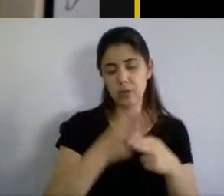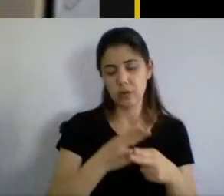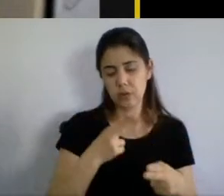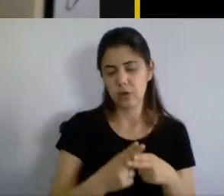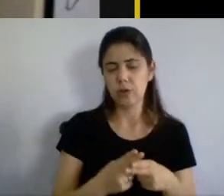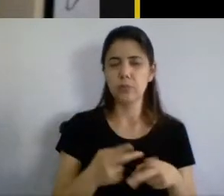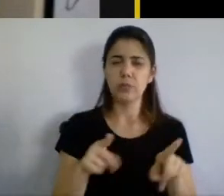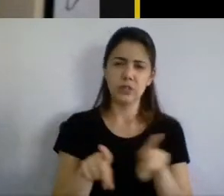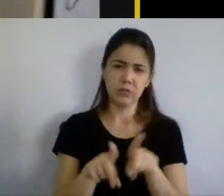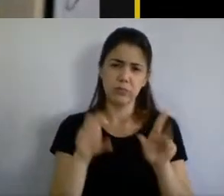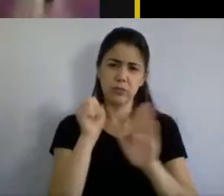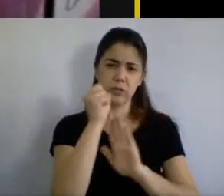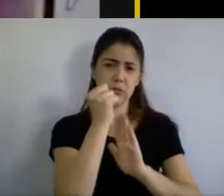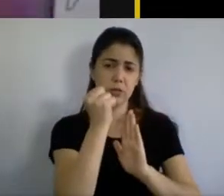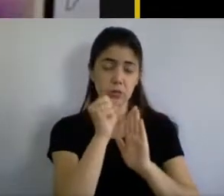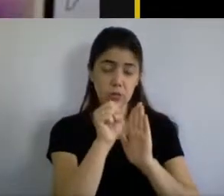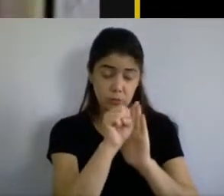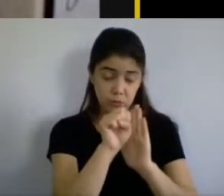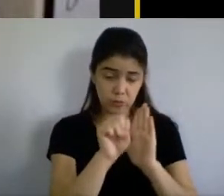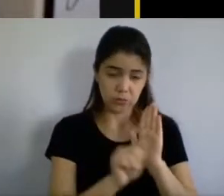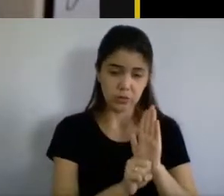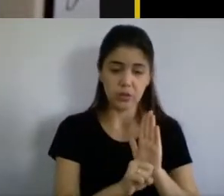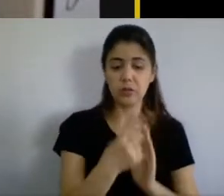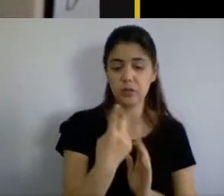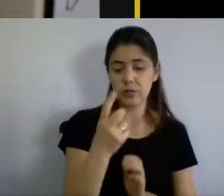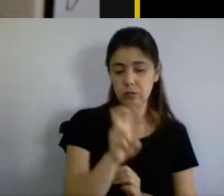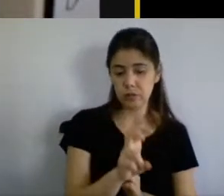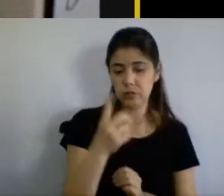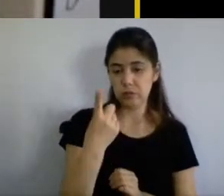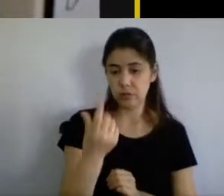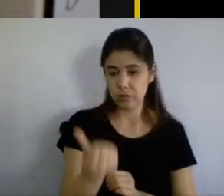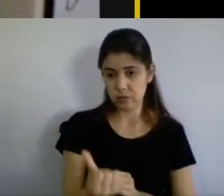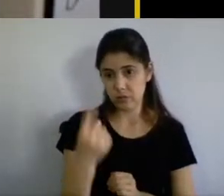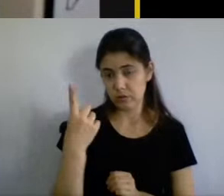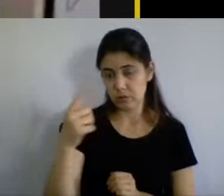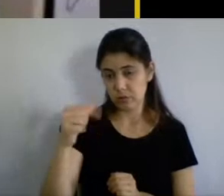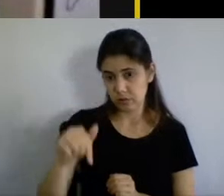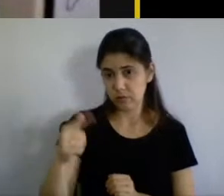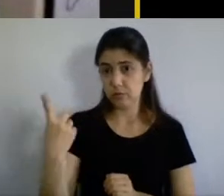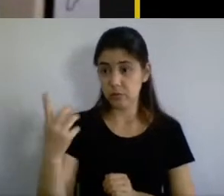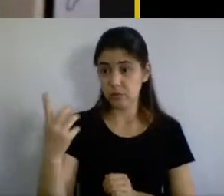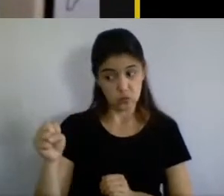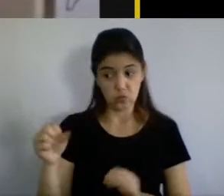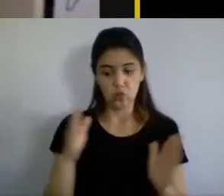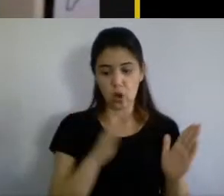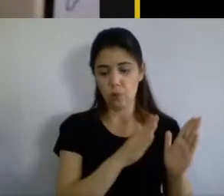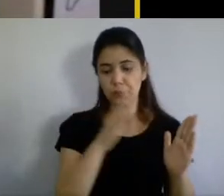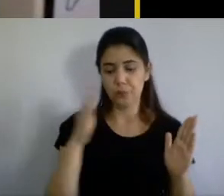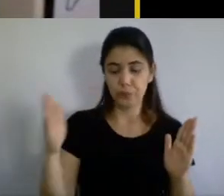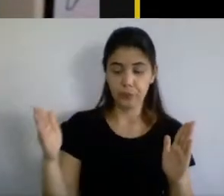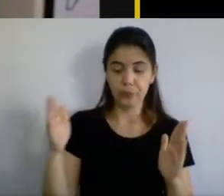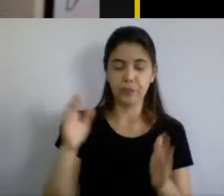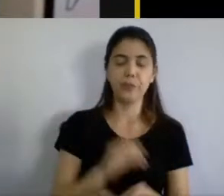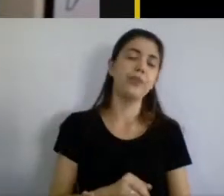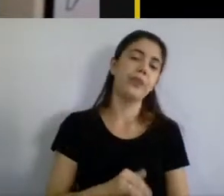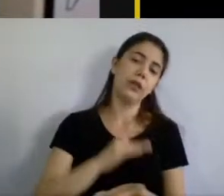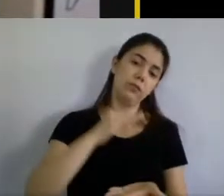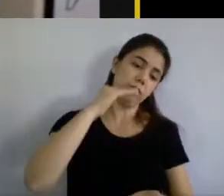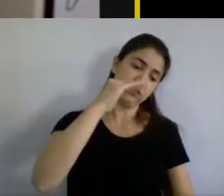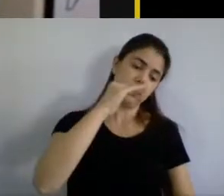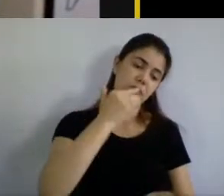XVI, XVII, XVIII que trataram daquilo. Quer dizer, ele faz uma leitura enciclopédica dos